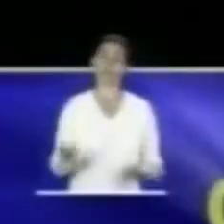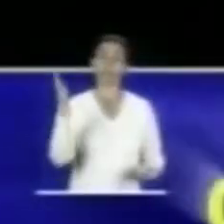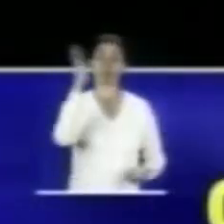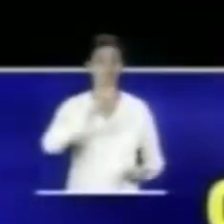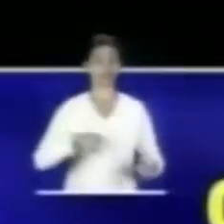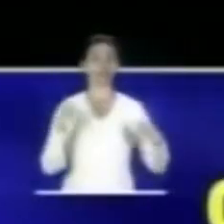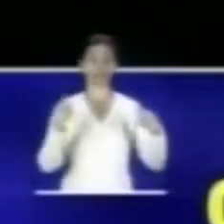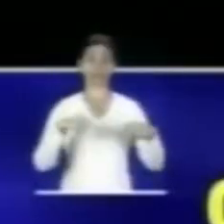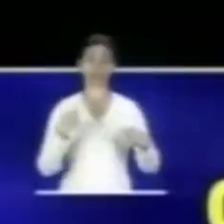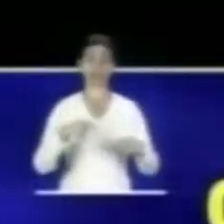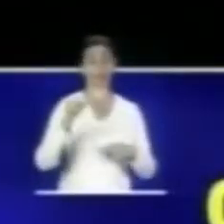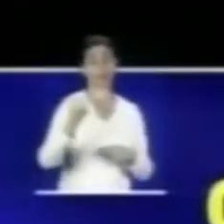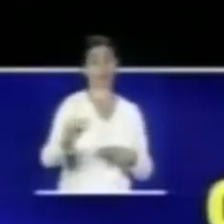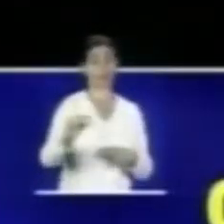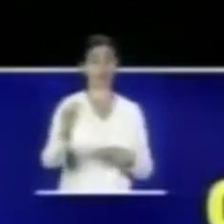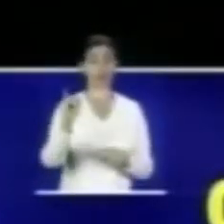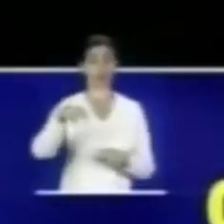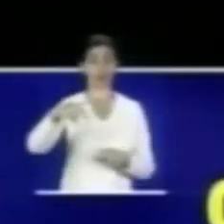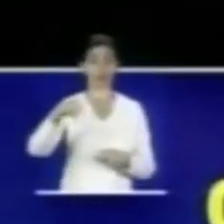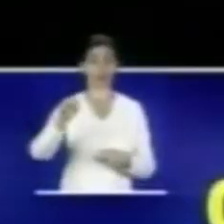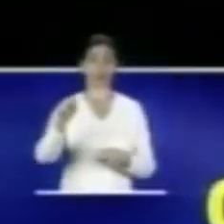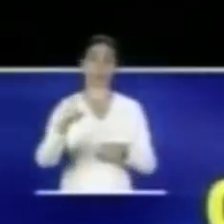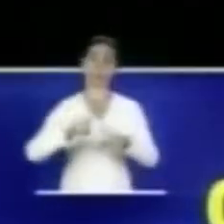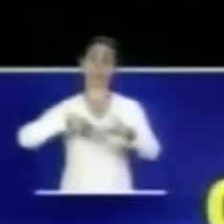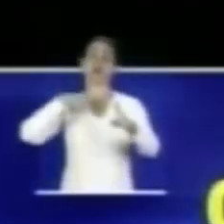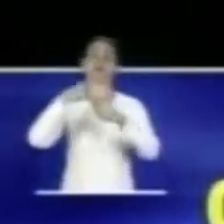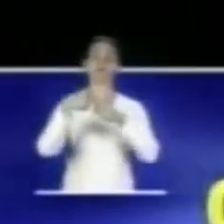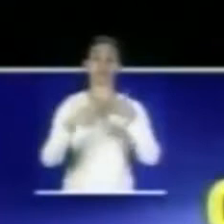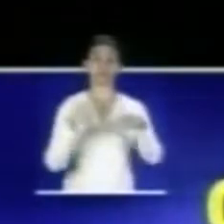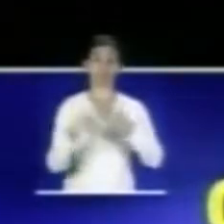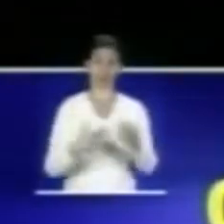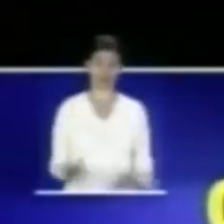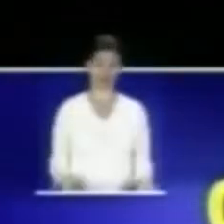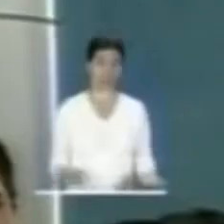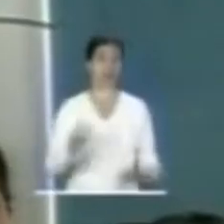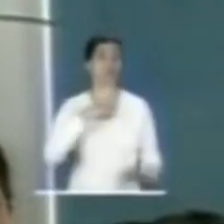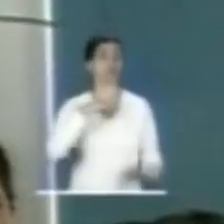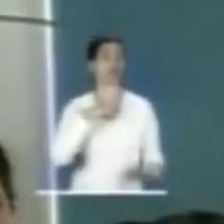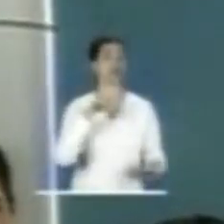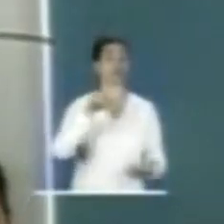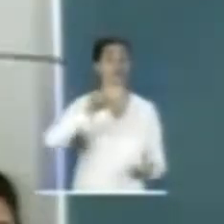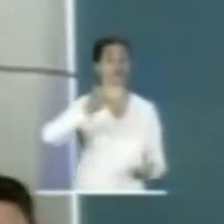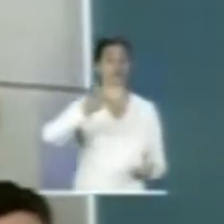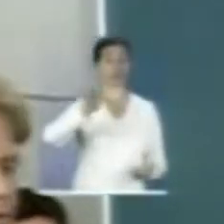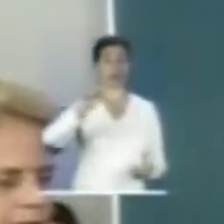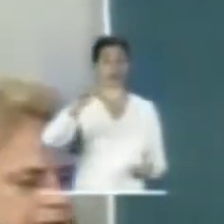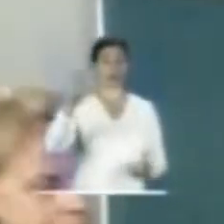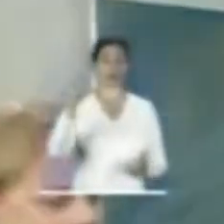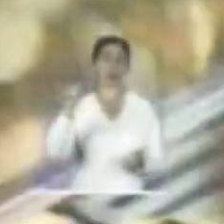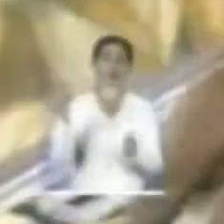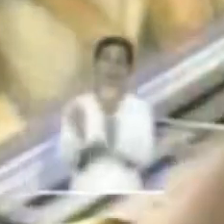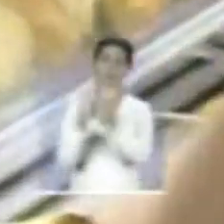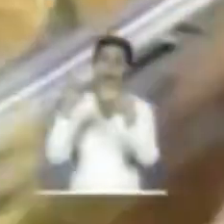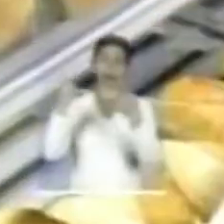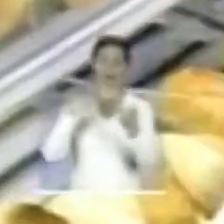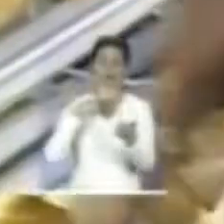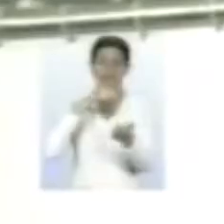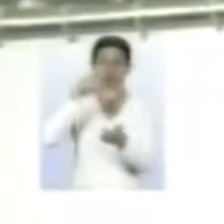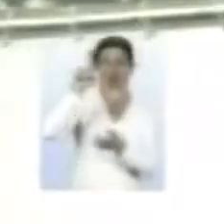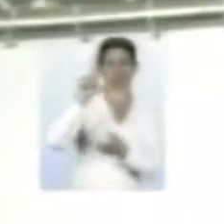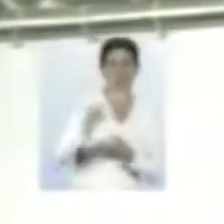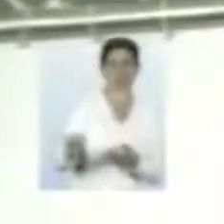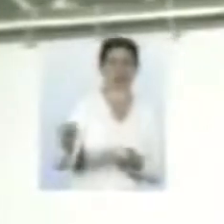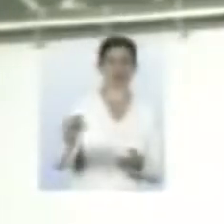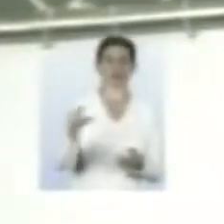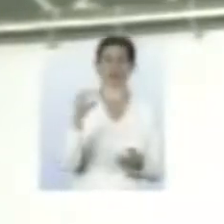O Brasil precisa de menos impostos e mais empregos. Geraldo Alckmin baixou o imposto do pão.